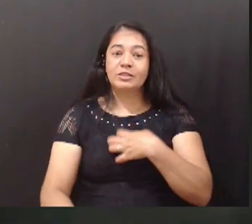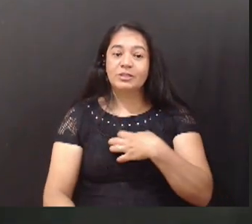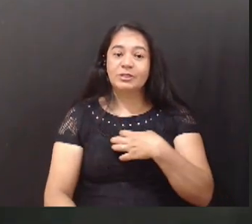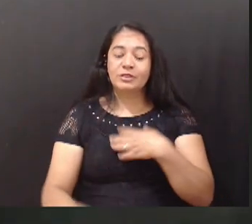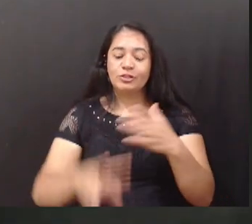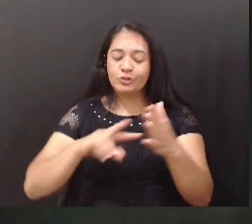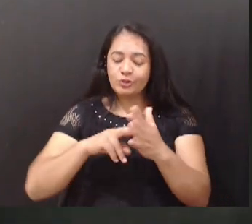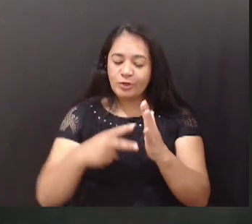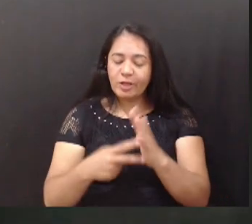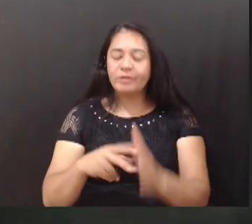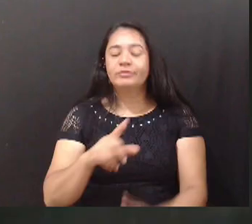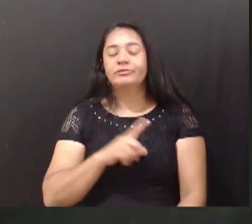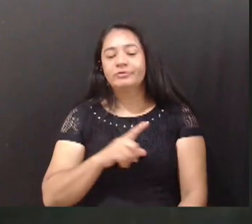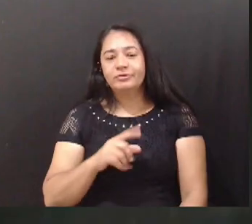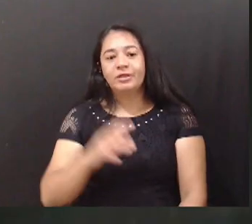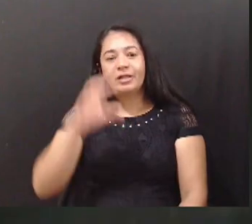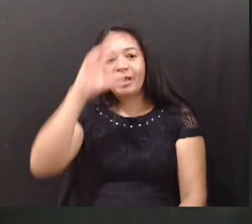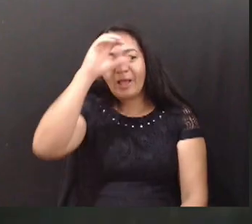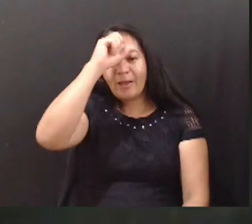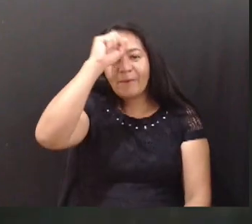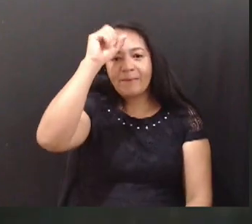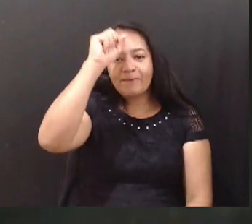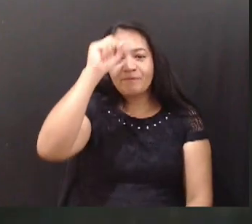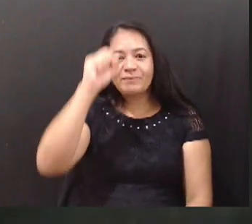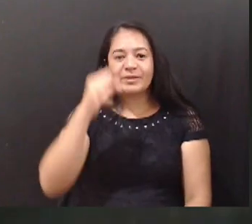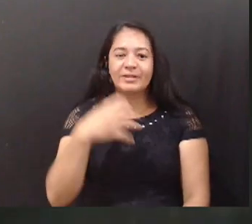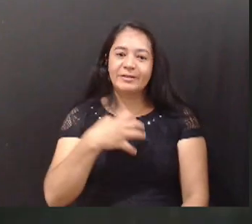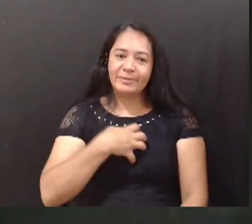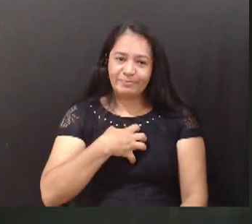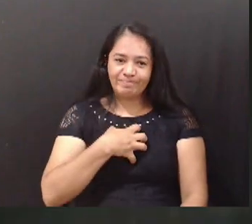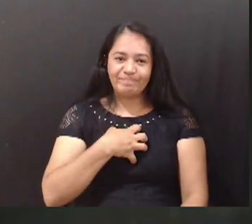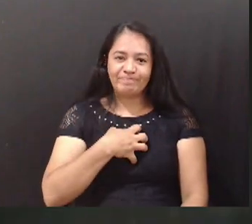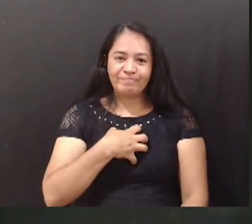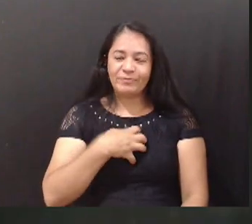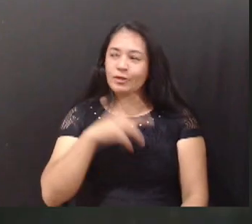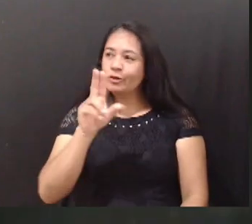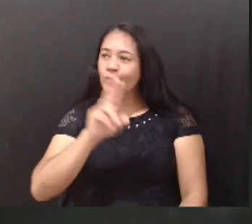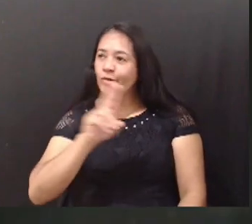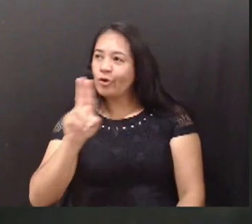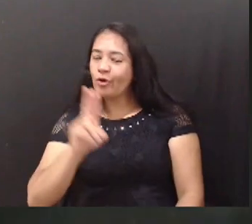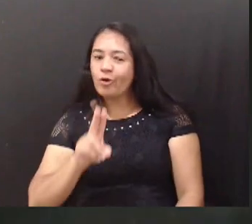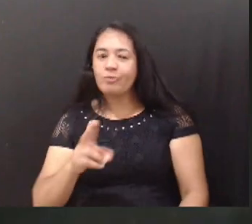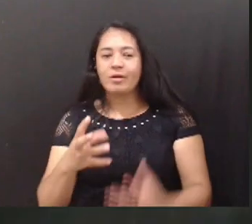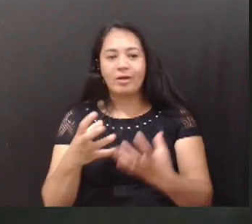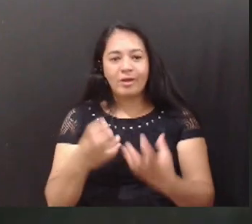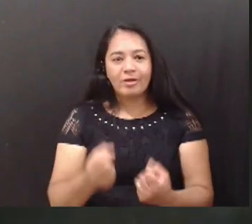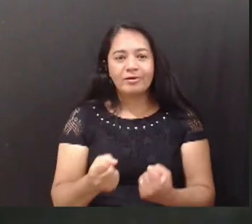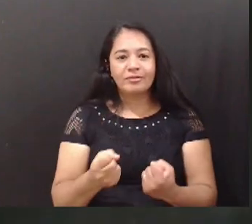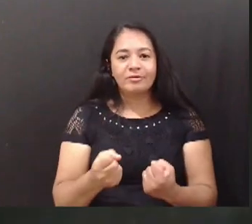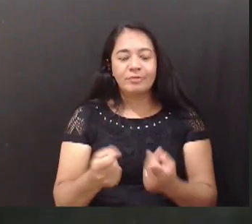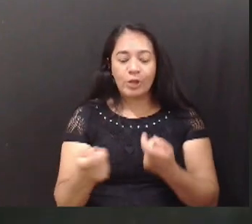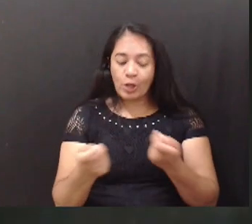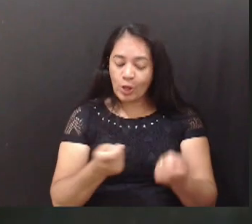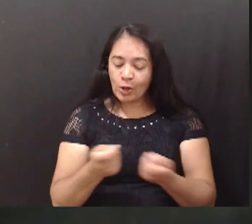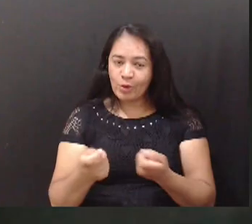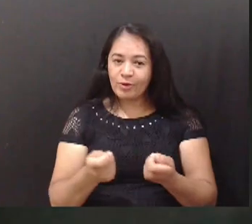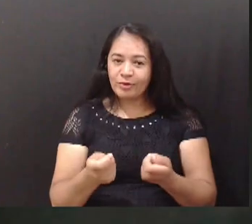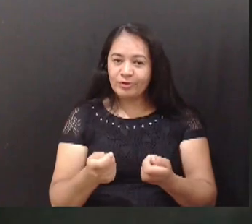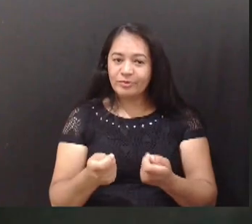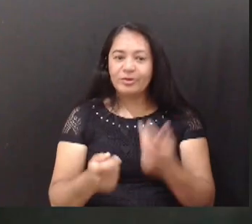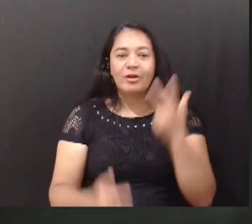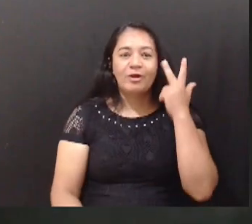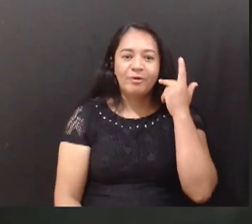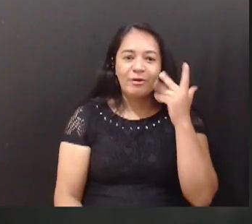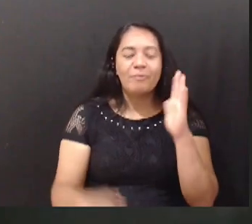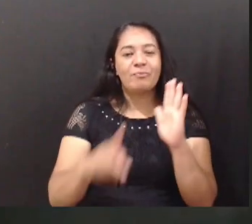e aprender a sentir, nomear, acolher e regular faz parte de